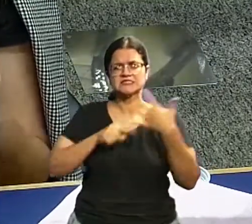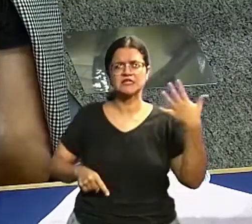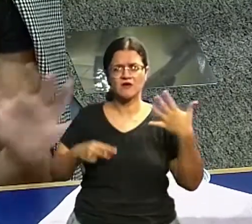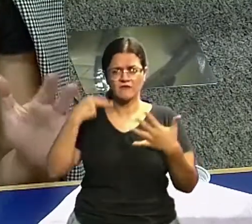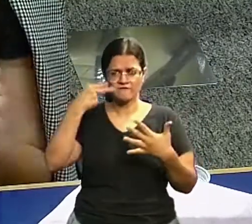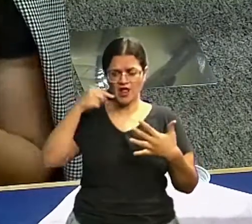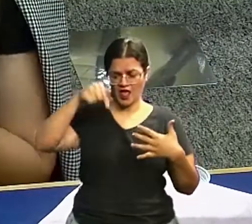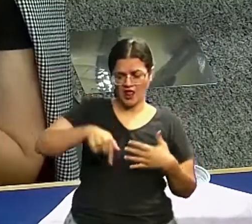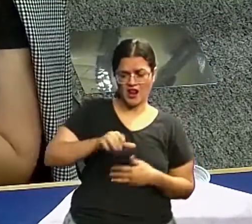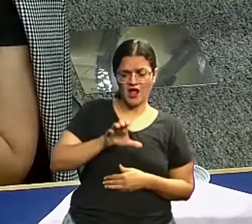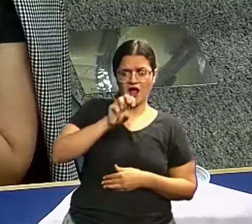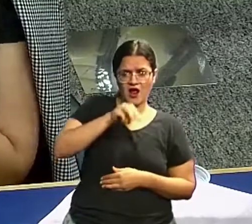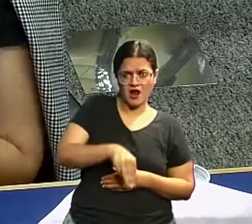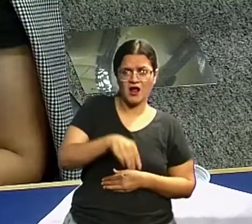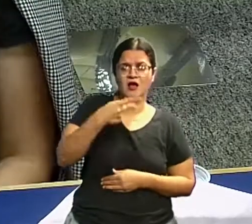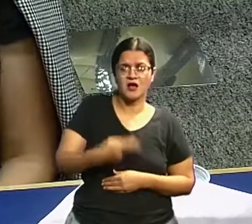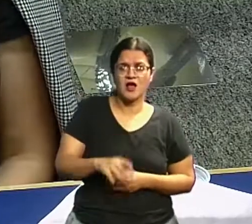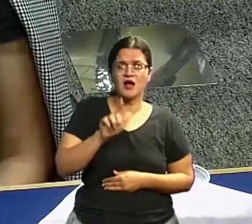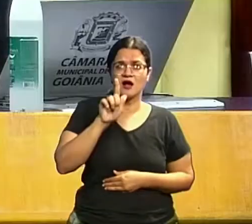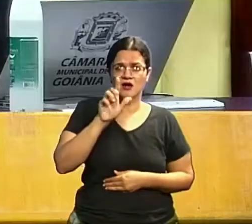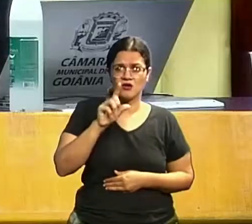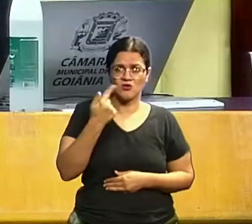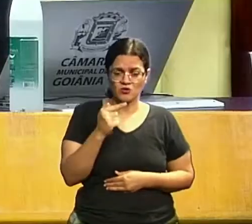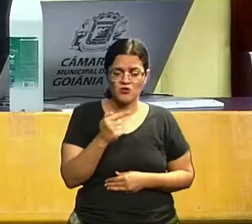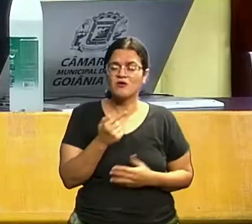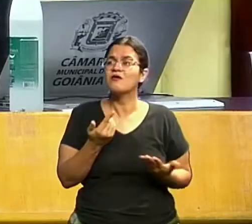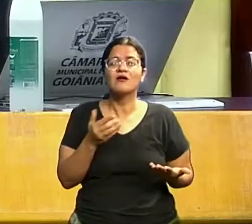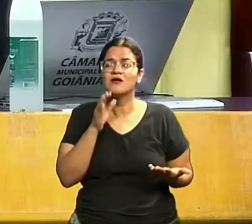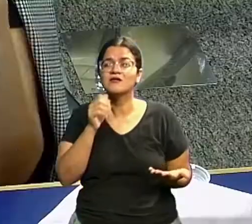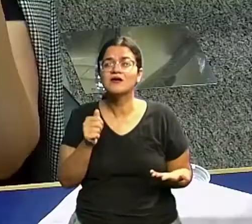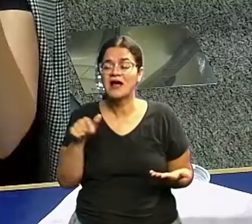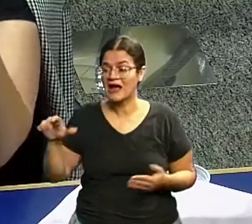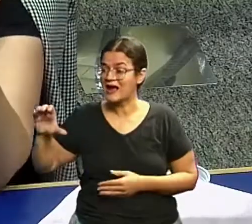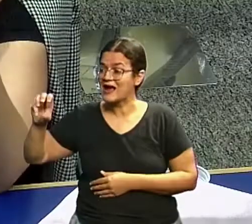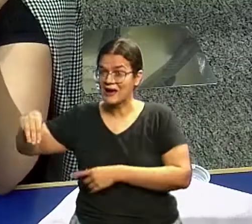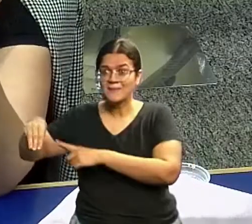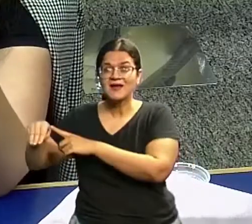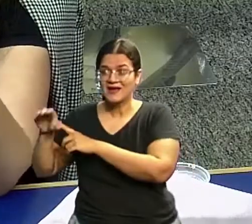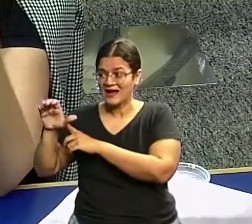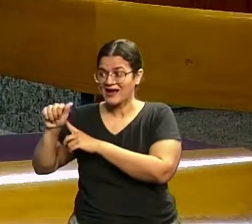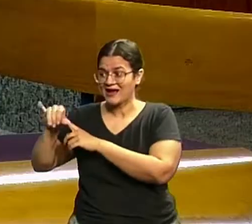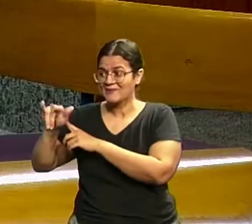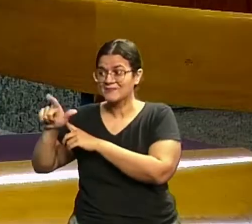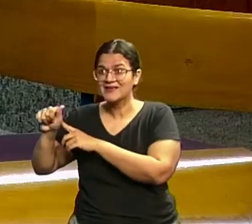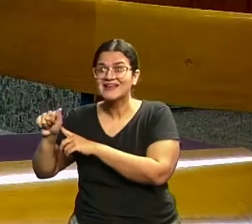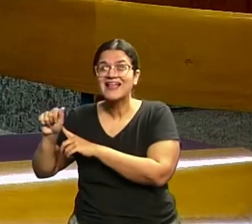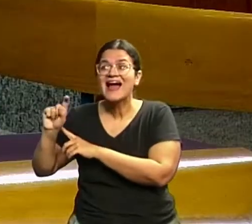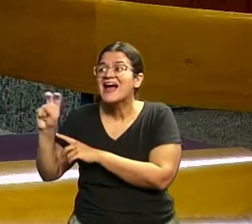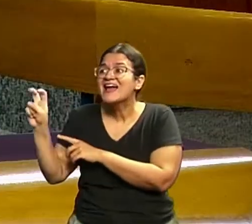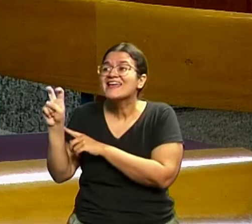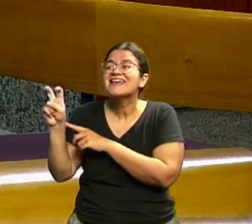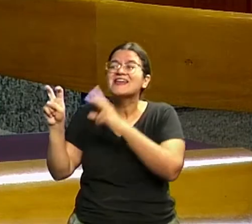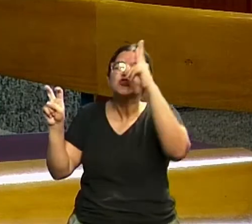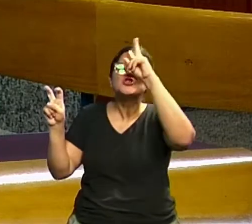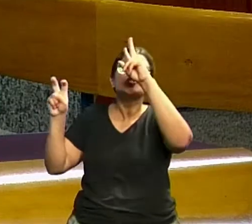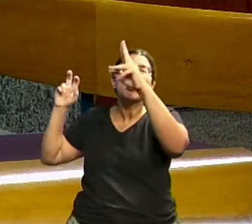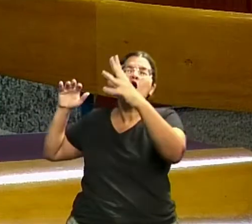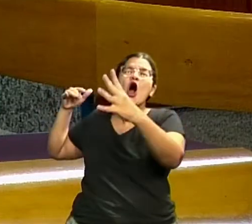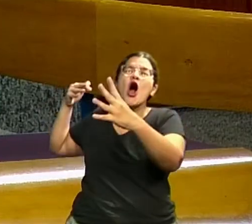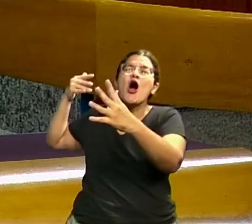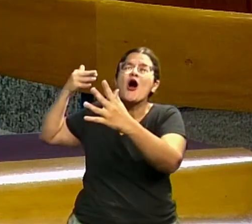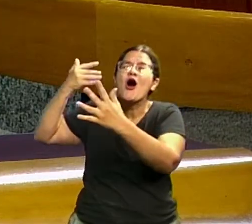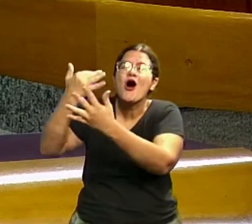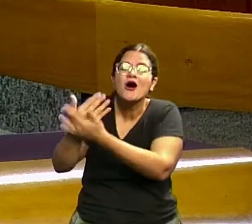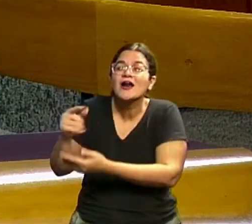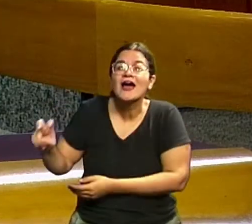vereadoras aqui nessa legislatura, Clécio. Presidente, a Camila é a 5ª vereadora da história de Aparecida. Da